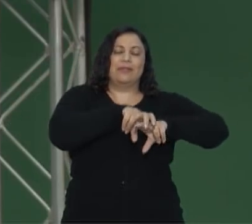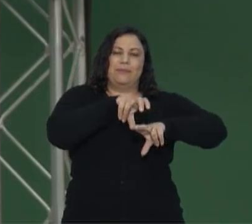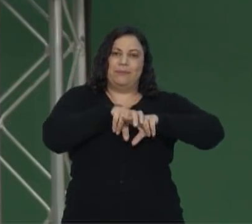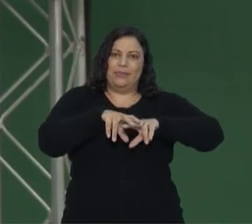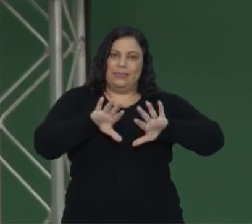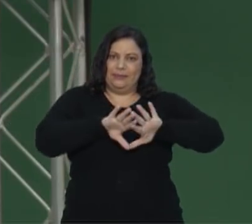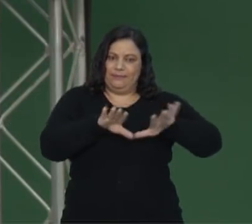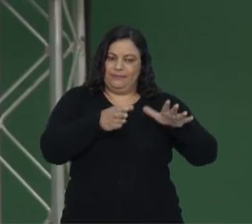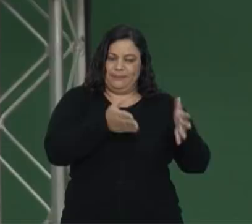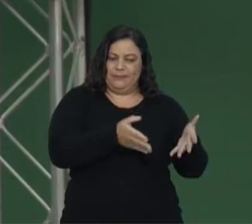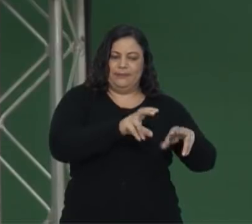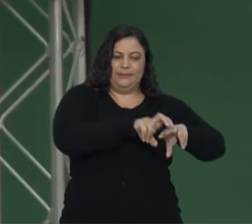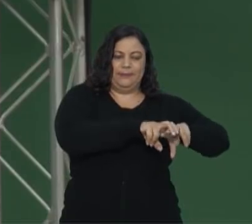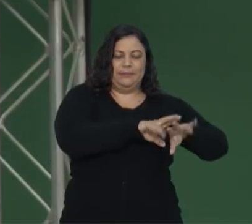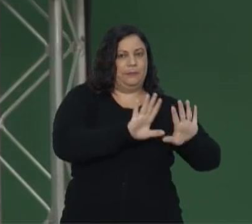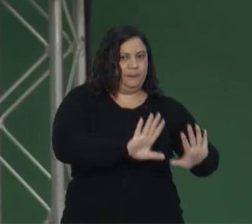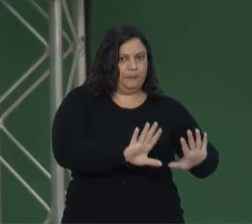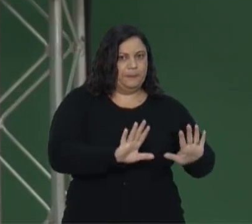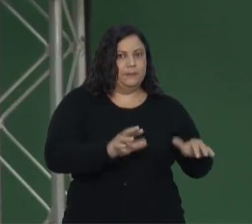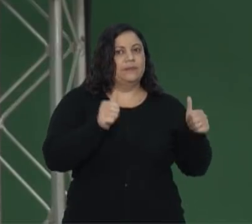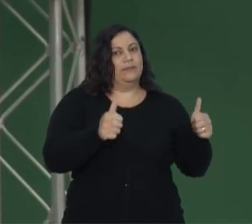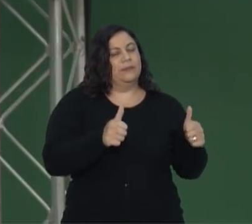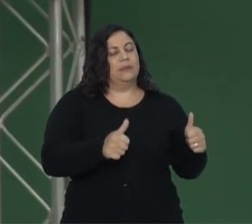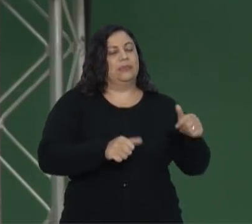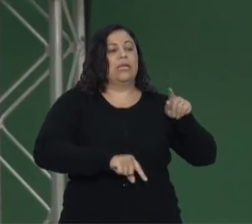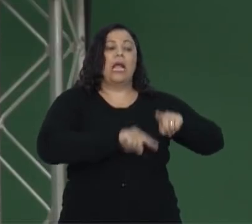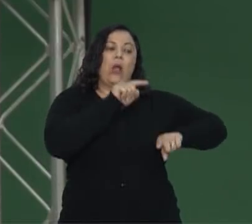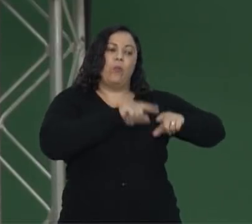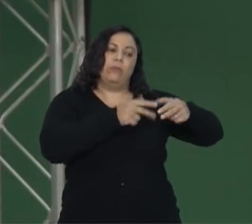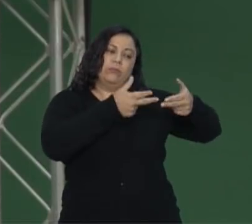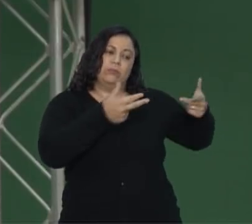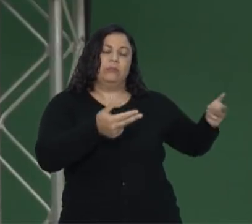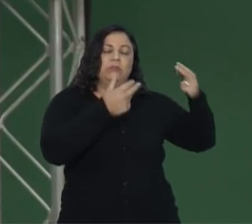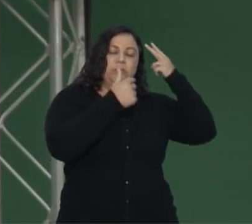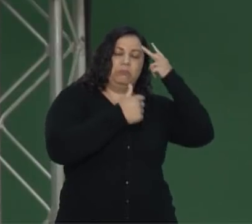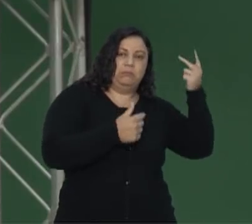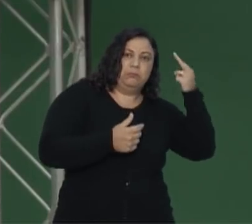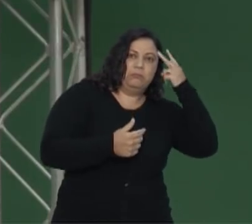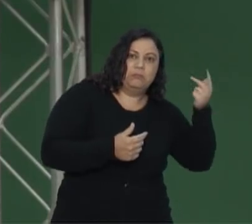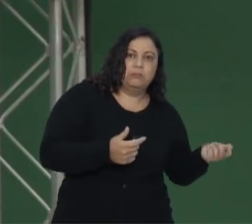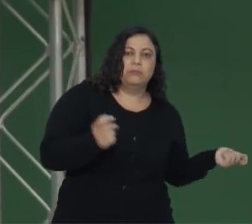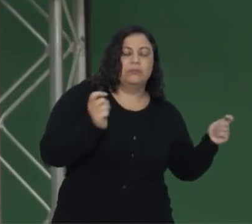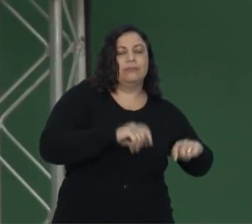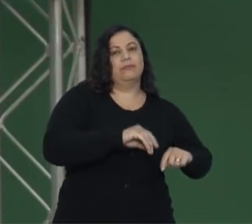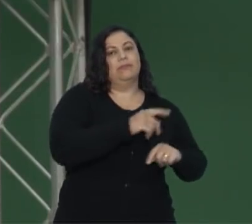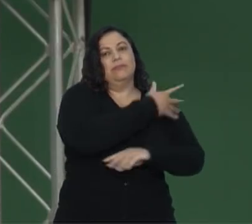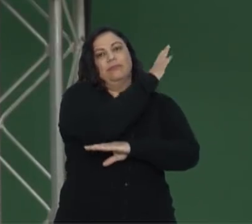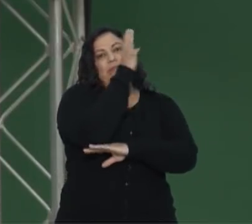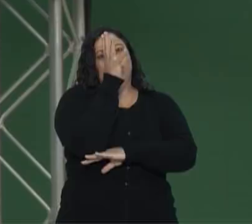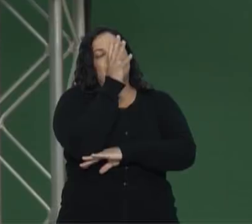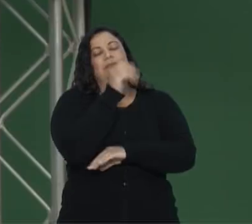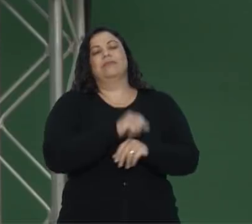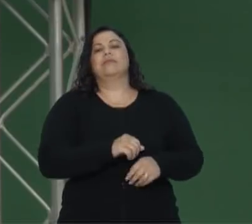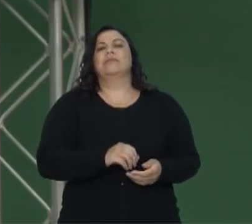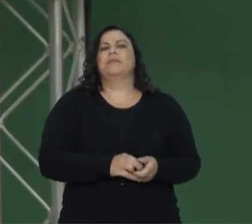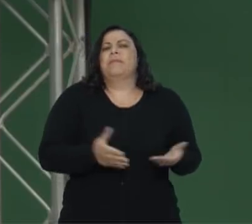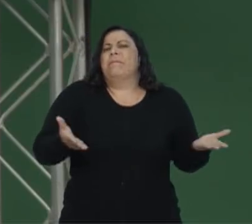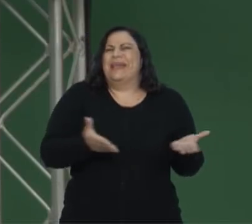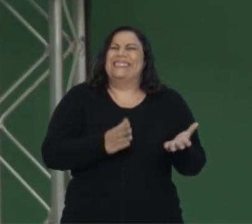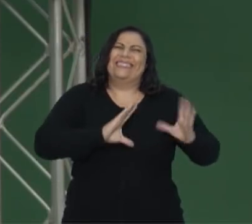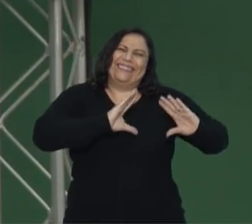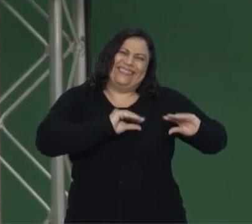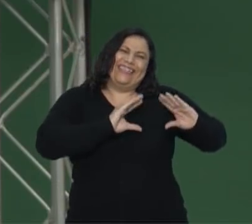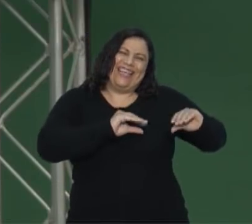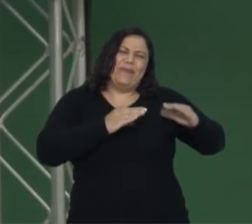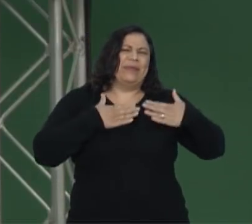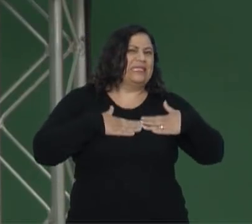Não transformei nada, só fiz um corte. É um material natural, porque a árvore é da natureza, não manufaturado. Mas será que é confortável